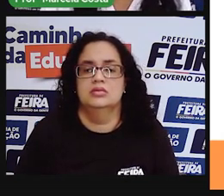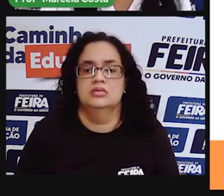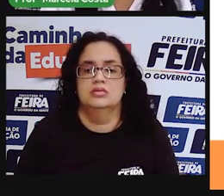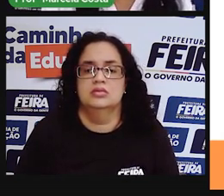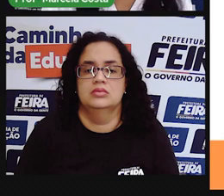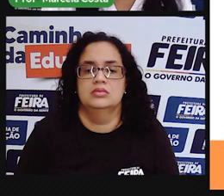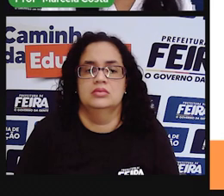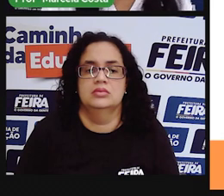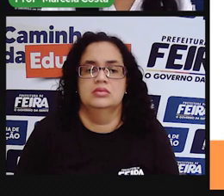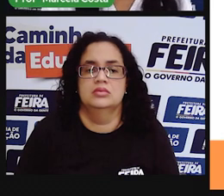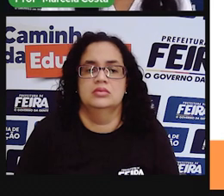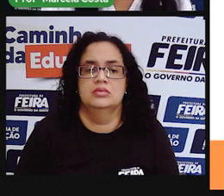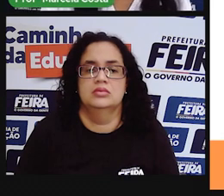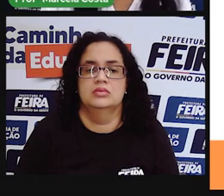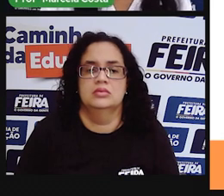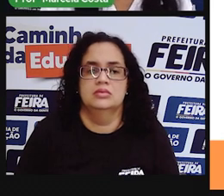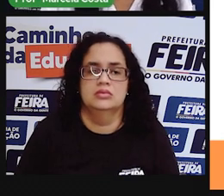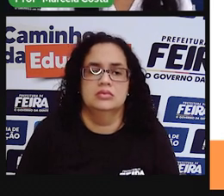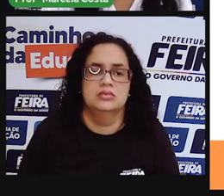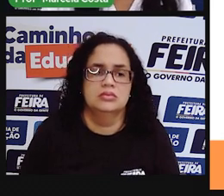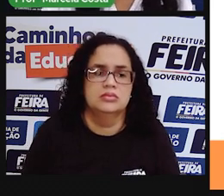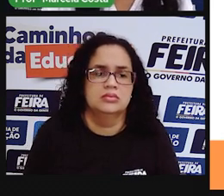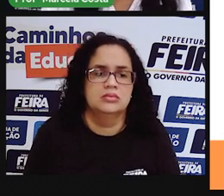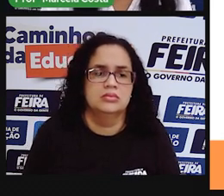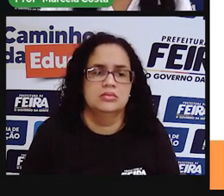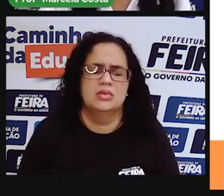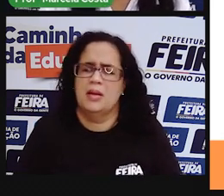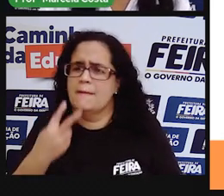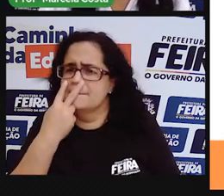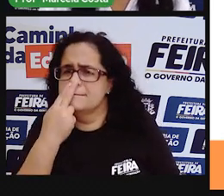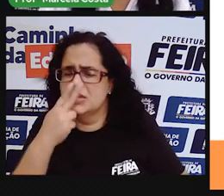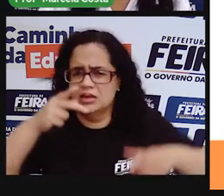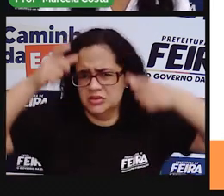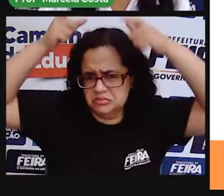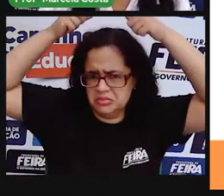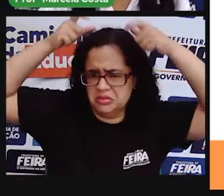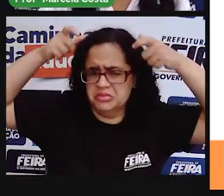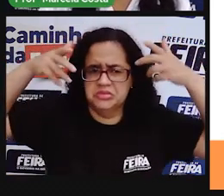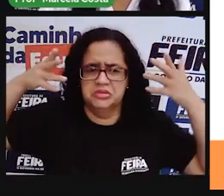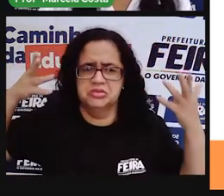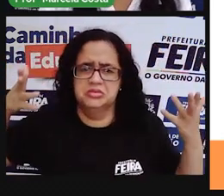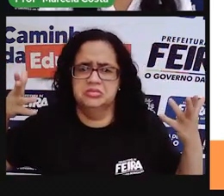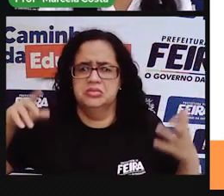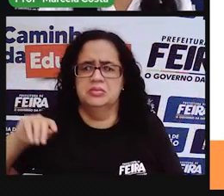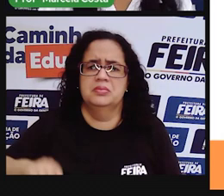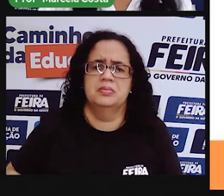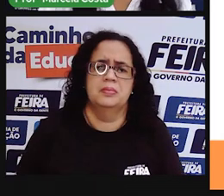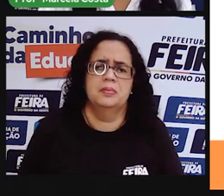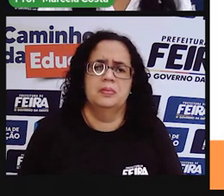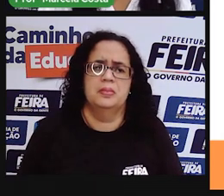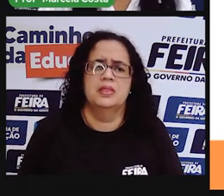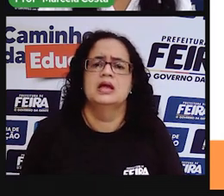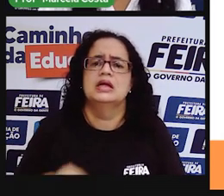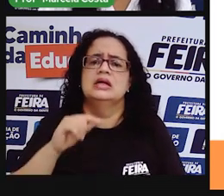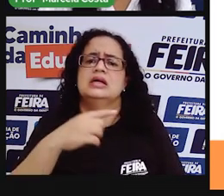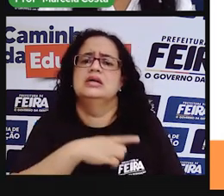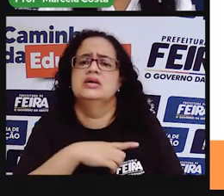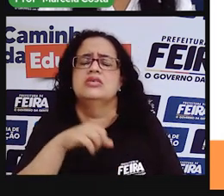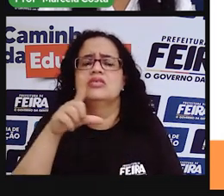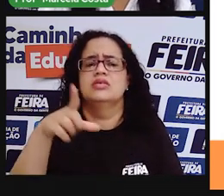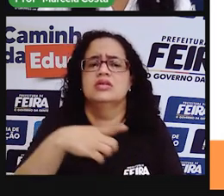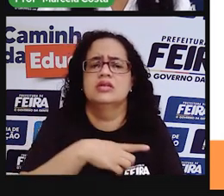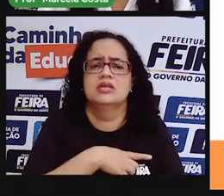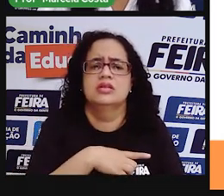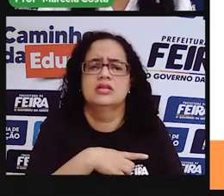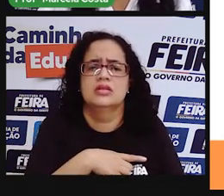uma moça, já disse pra gente que é uma princesa, que é uma rainha, não é isso? E aqui a gente vai ver